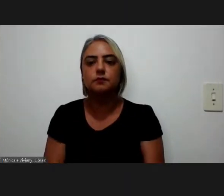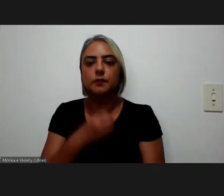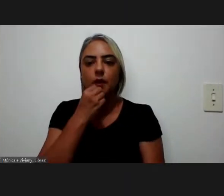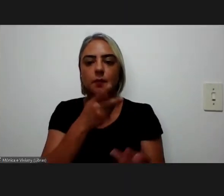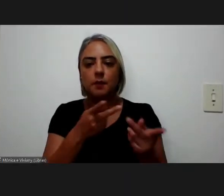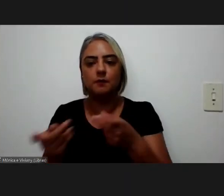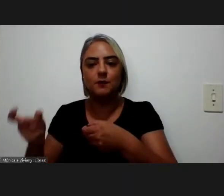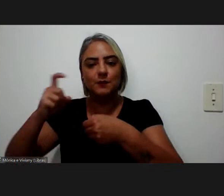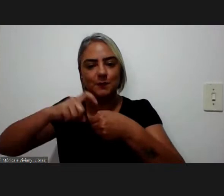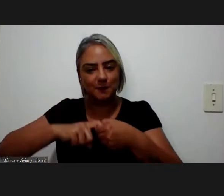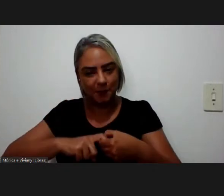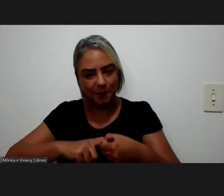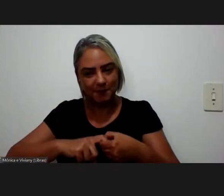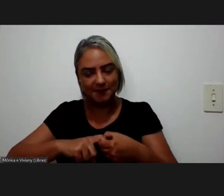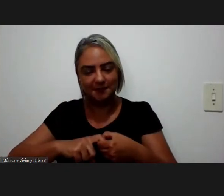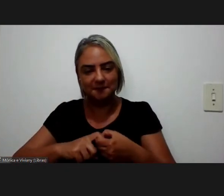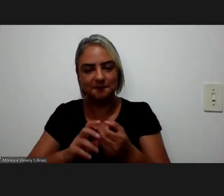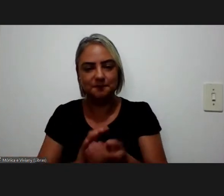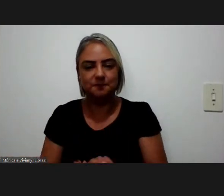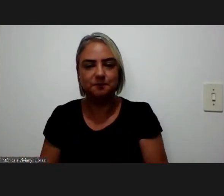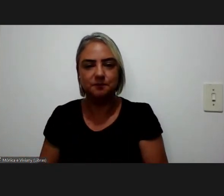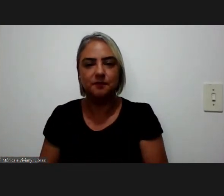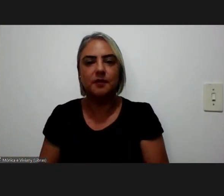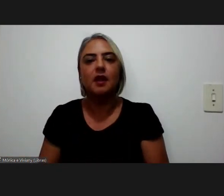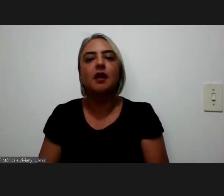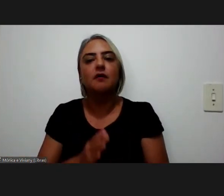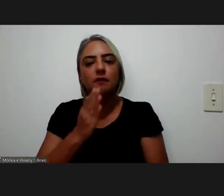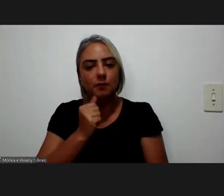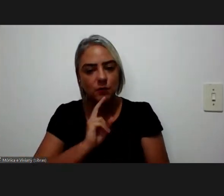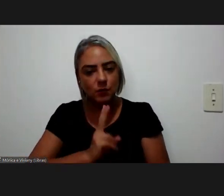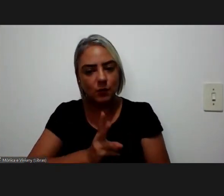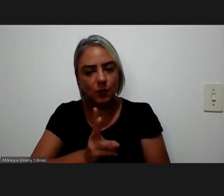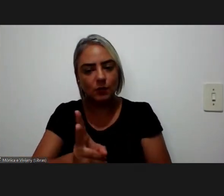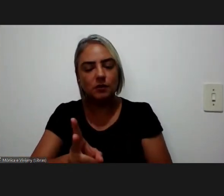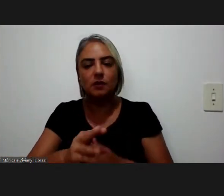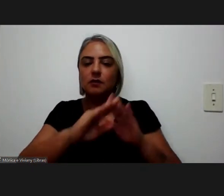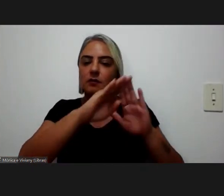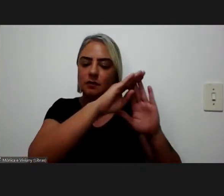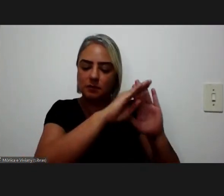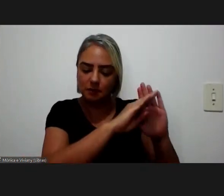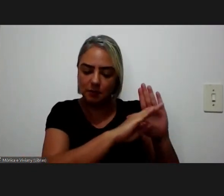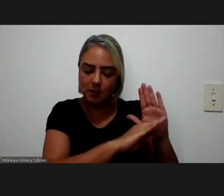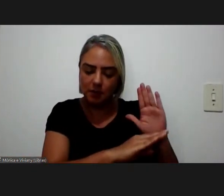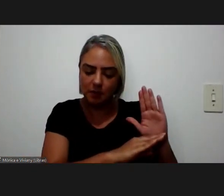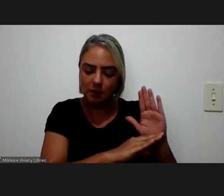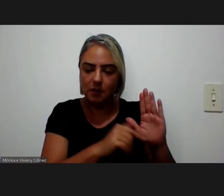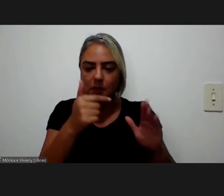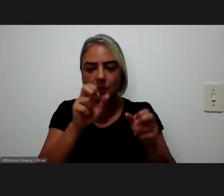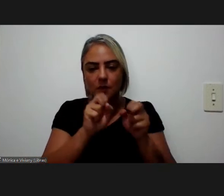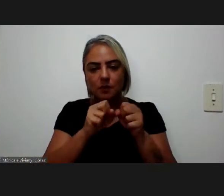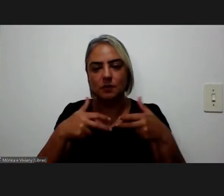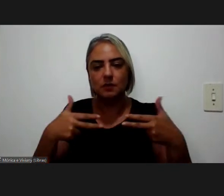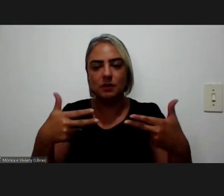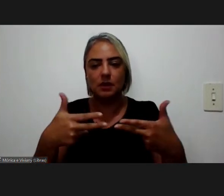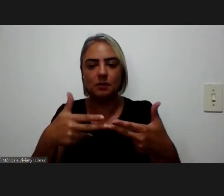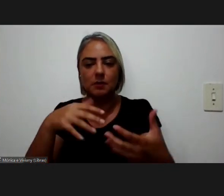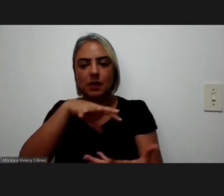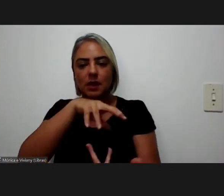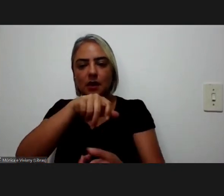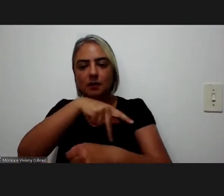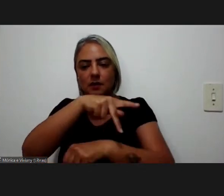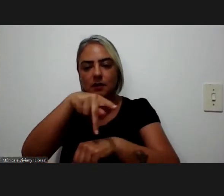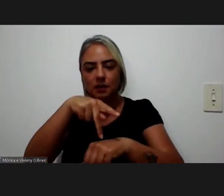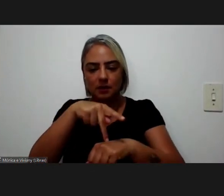Bem-vindo de volta. Welcome again. Let's begin our program with the